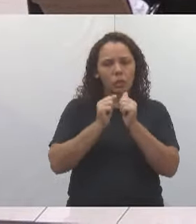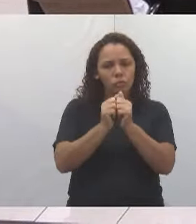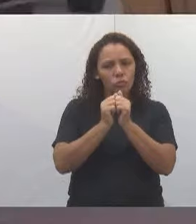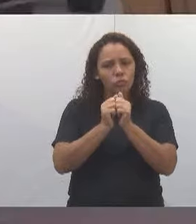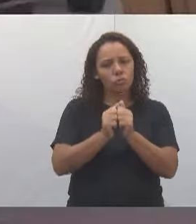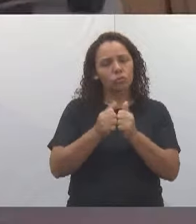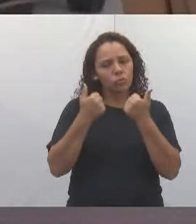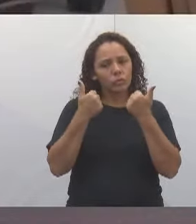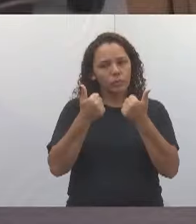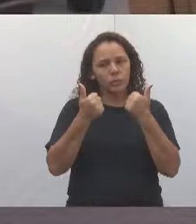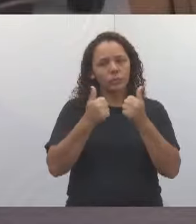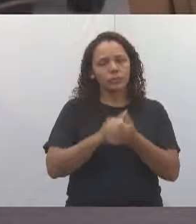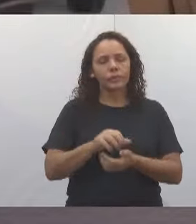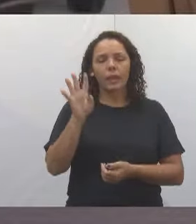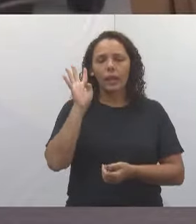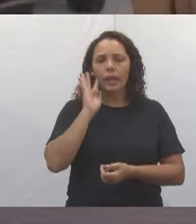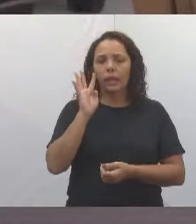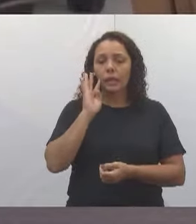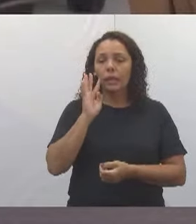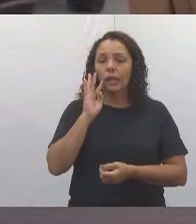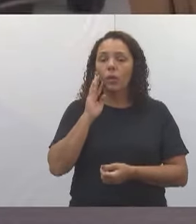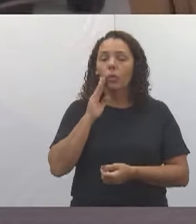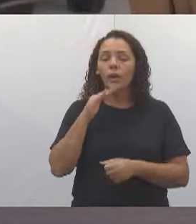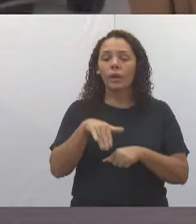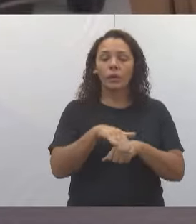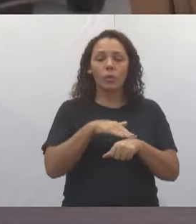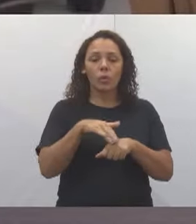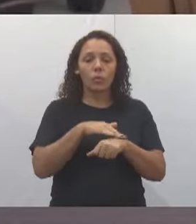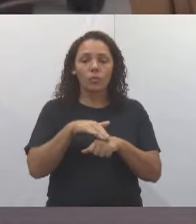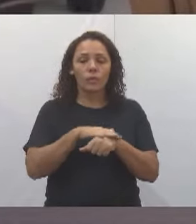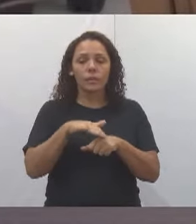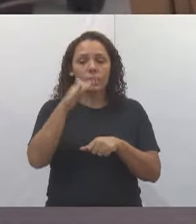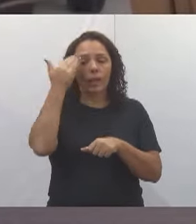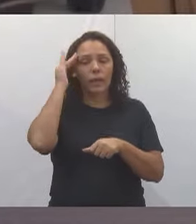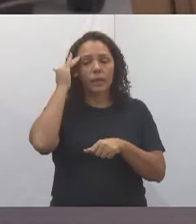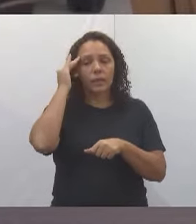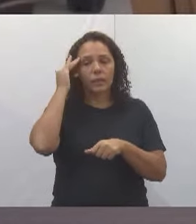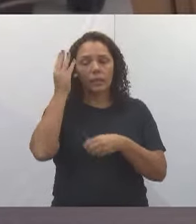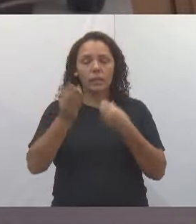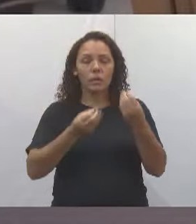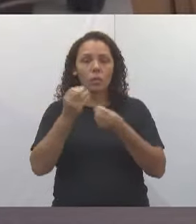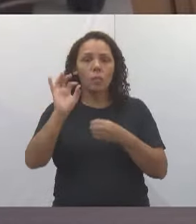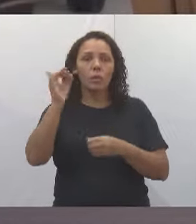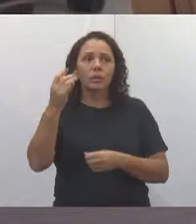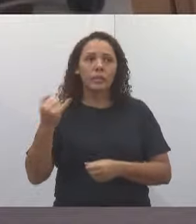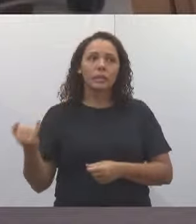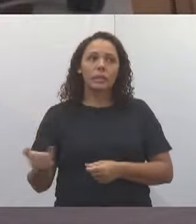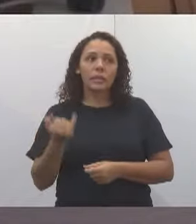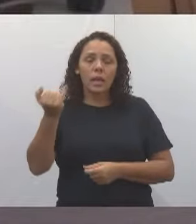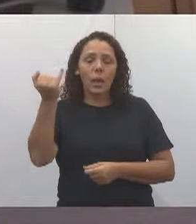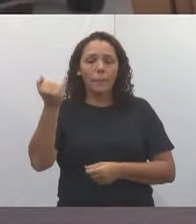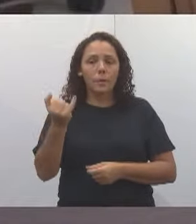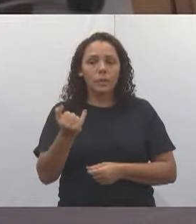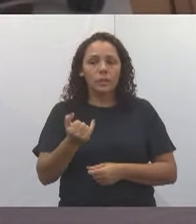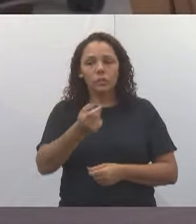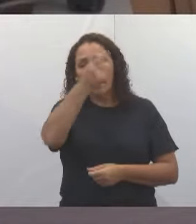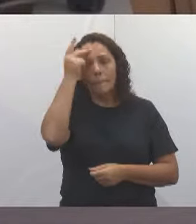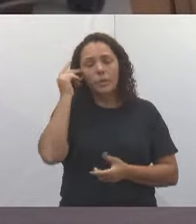legal a gente dialogar sobre isso e a gente também entender esse processo. E é muito importante um membro da secretaria